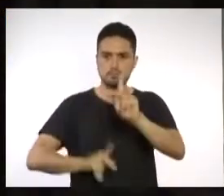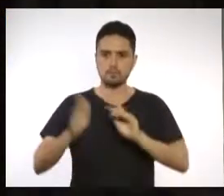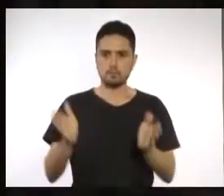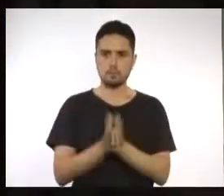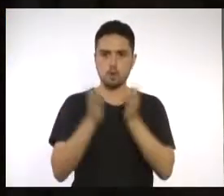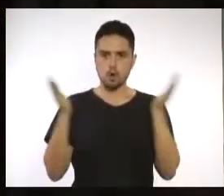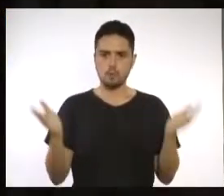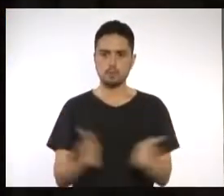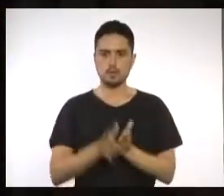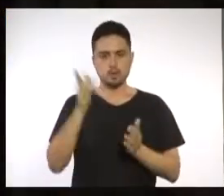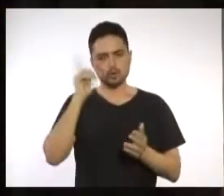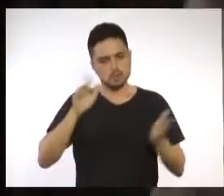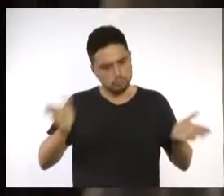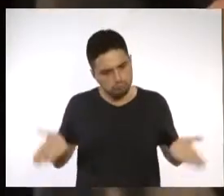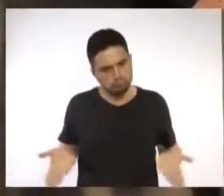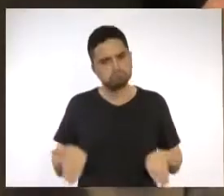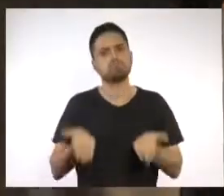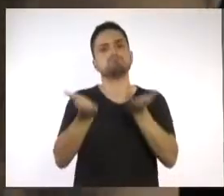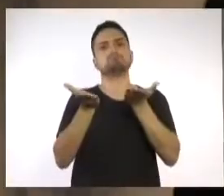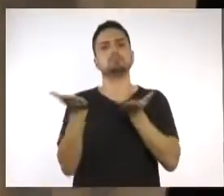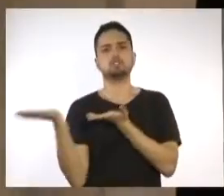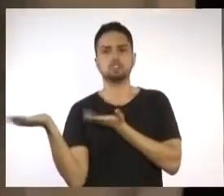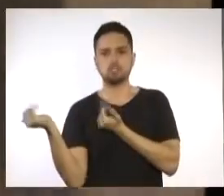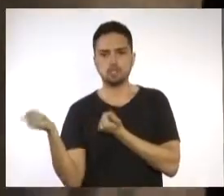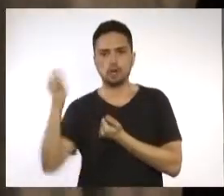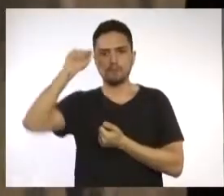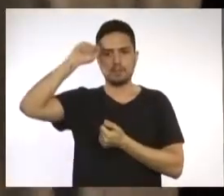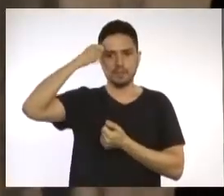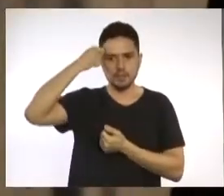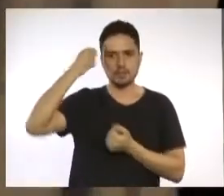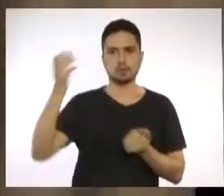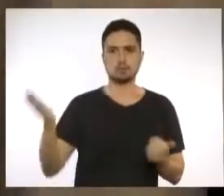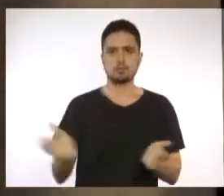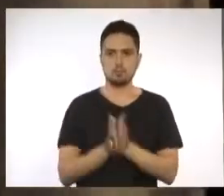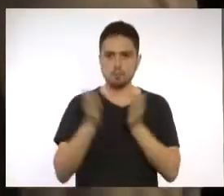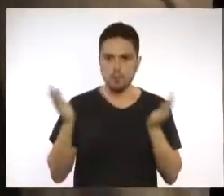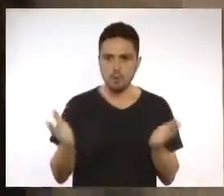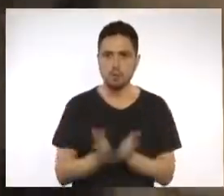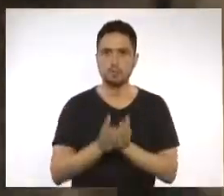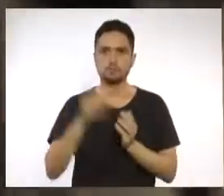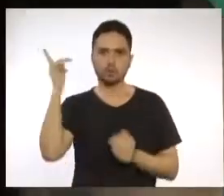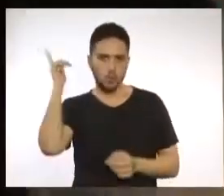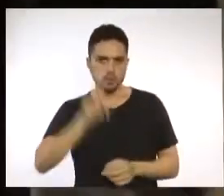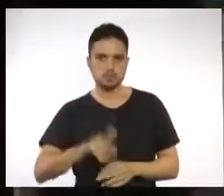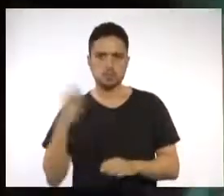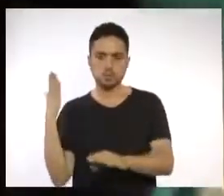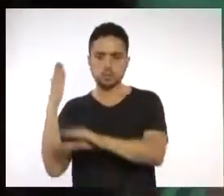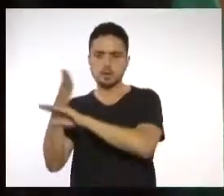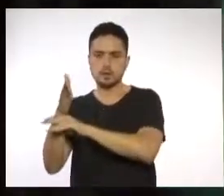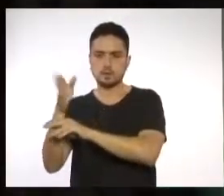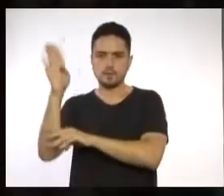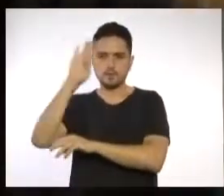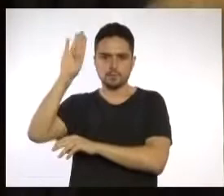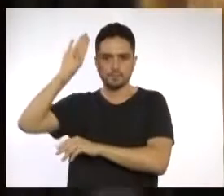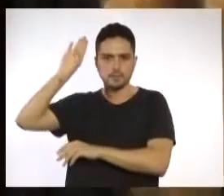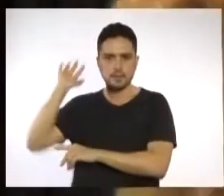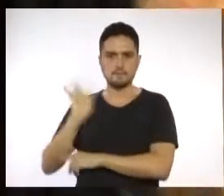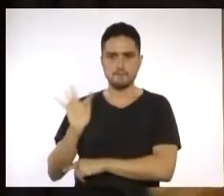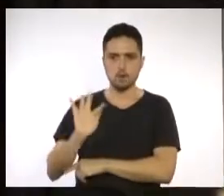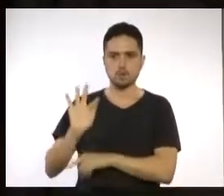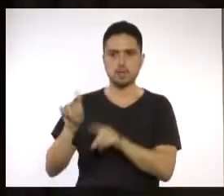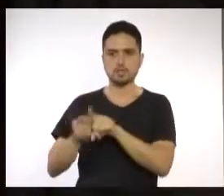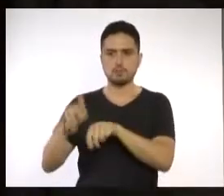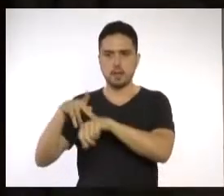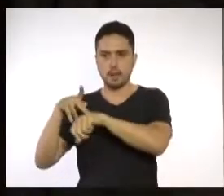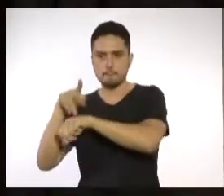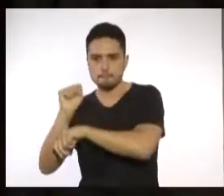classe trabalhadora, a jovens pobres, negros das periferias, que entraram no ensino superior, que se qualificaram, foram fazer pós-graduação. Essa é